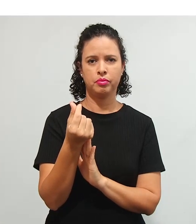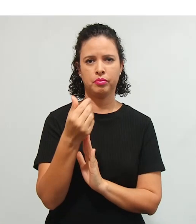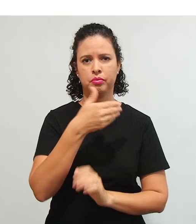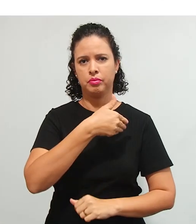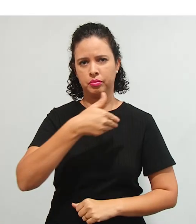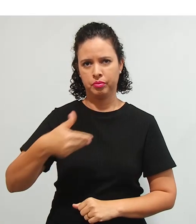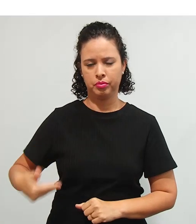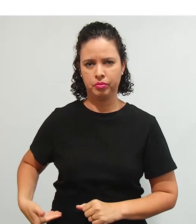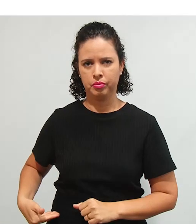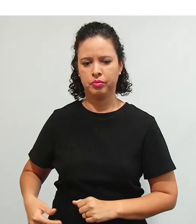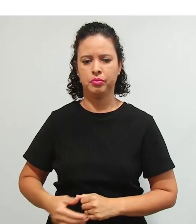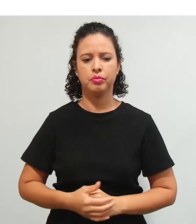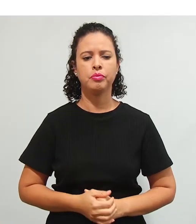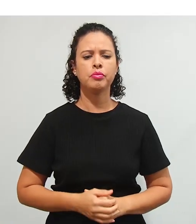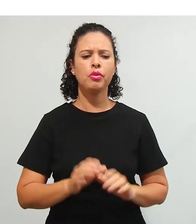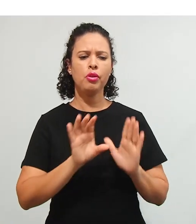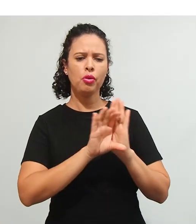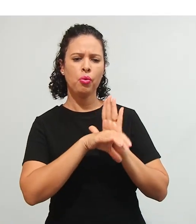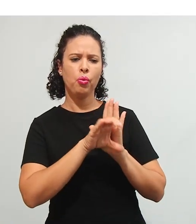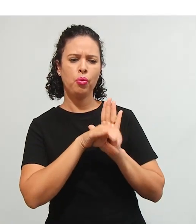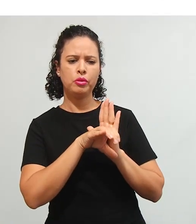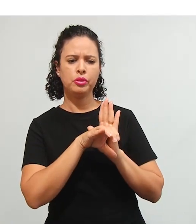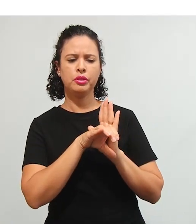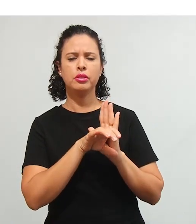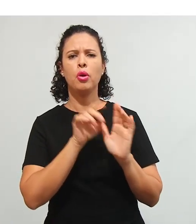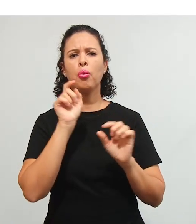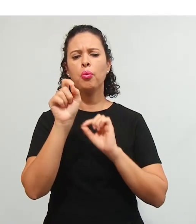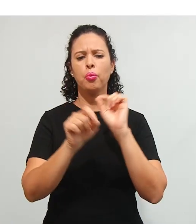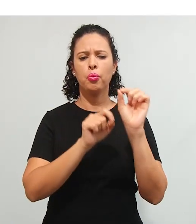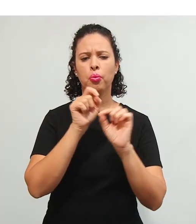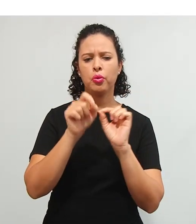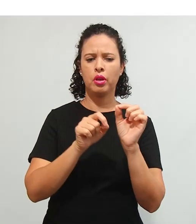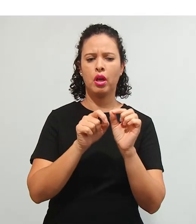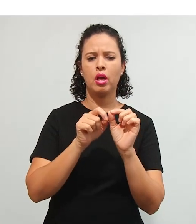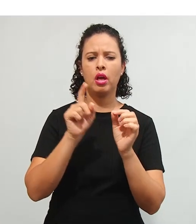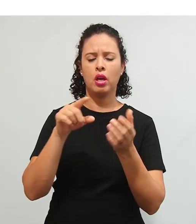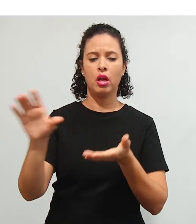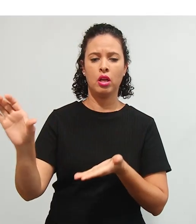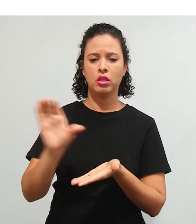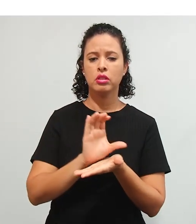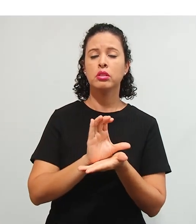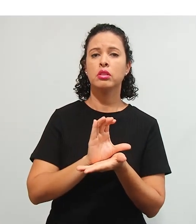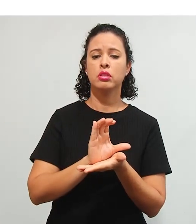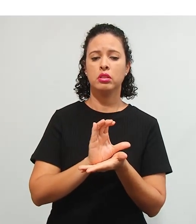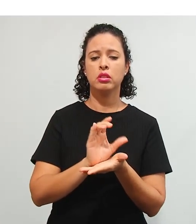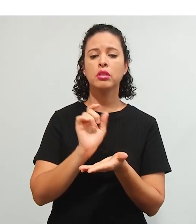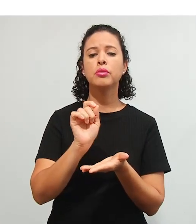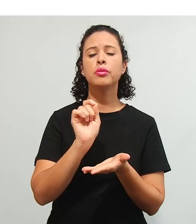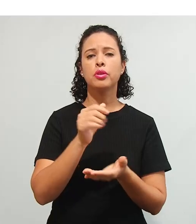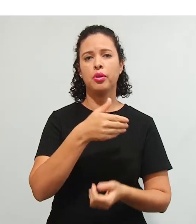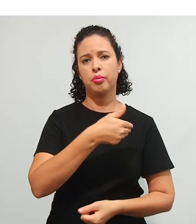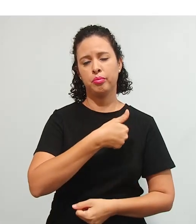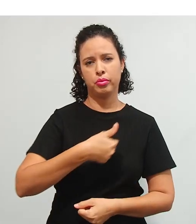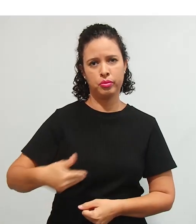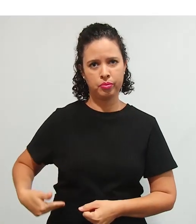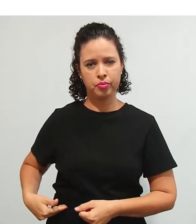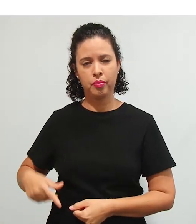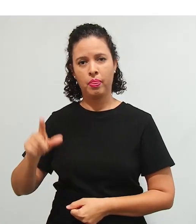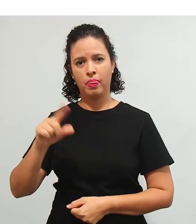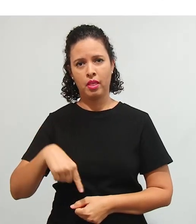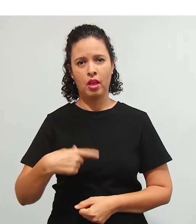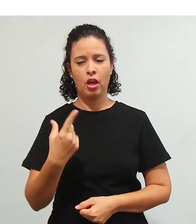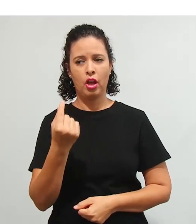orçamentárias. Vamos primeiro ao conceito. Então, o que são receitas públicas? São ingressos